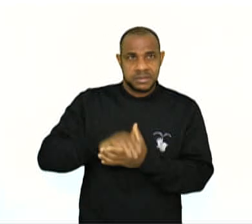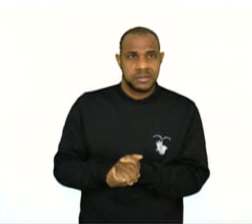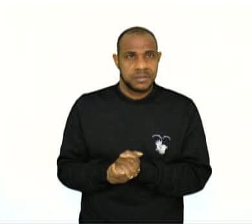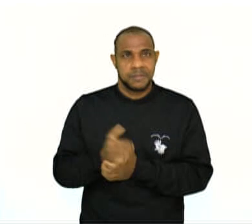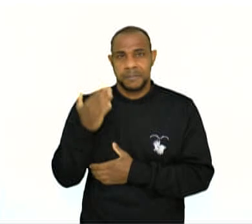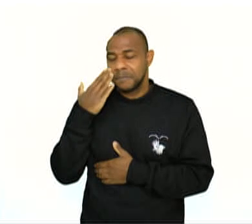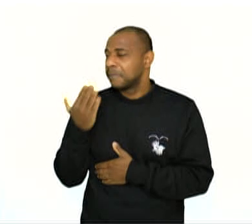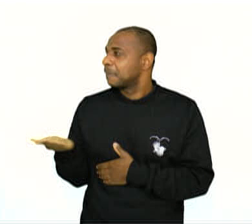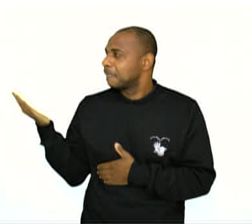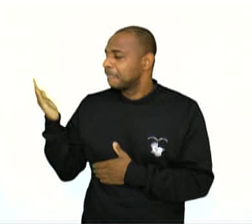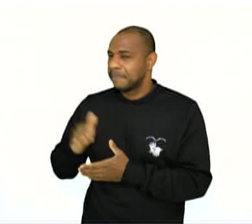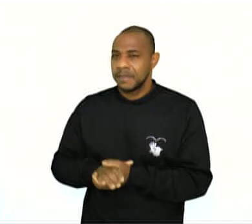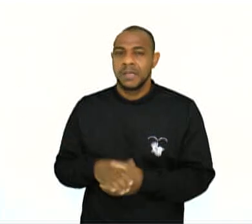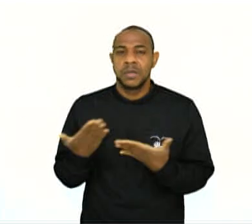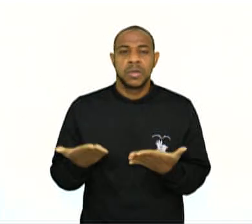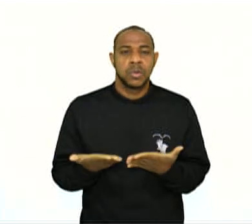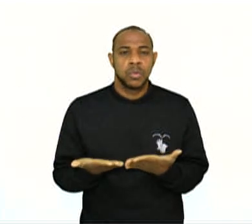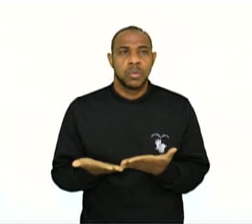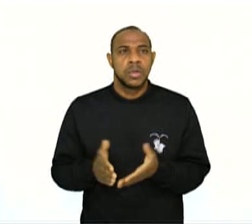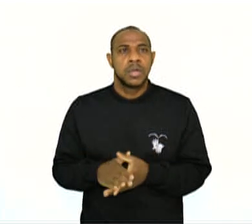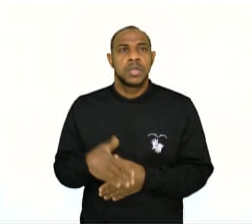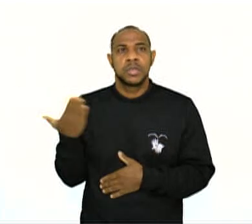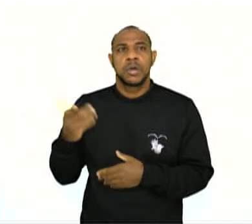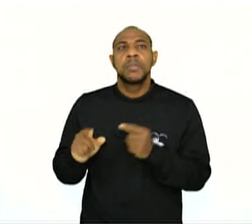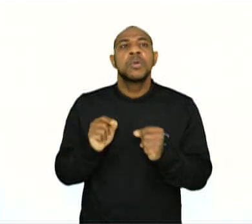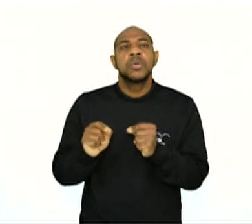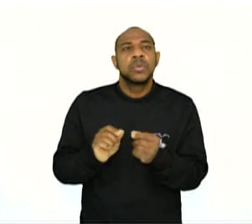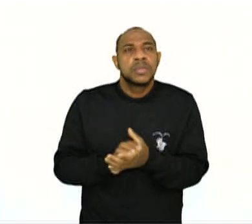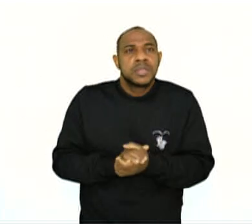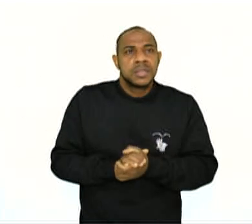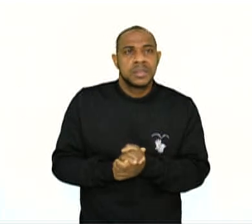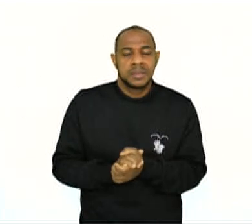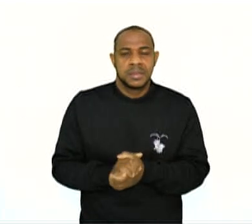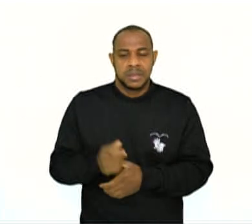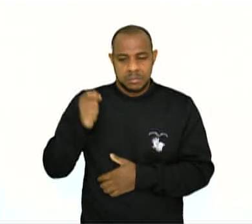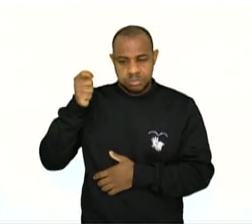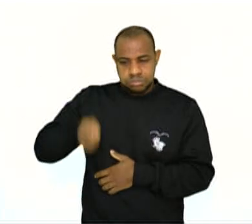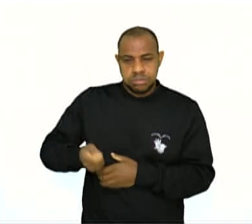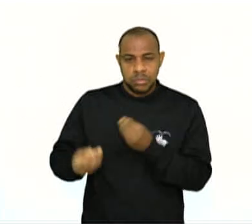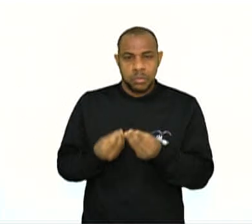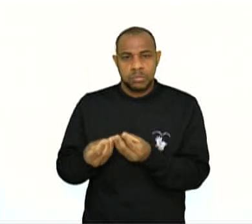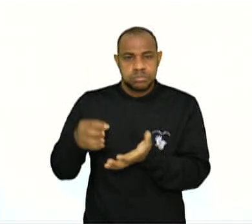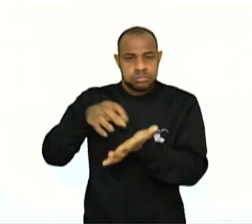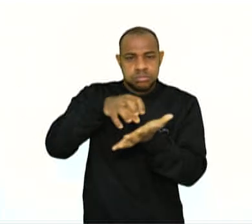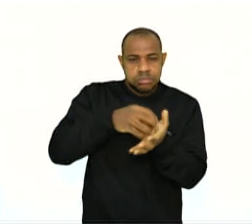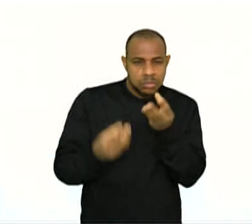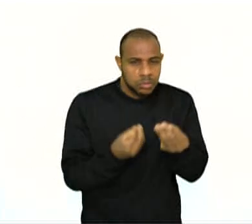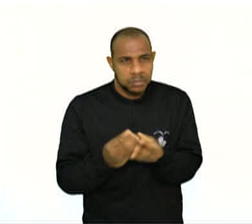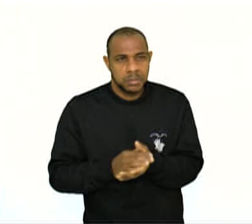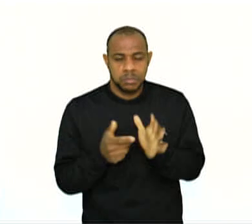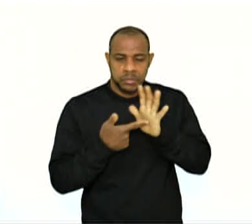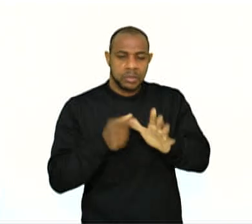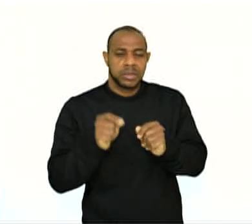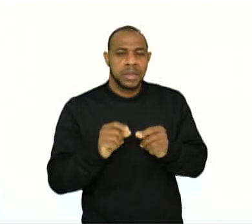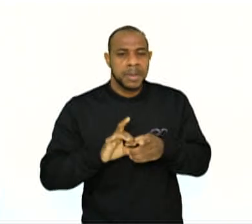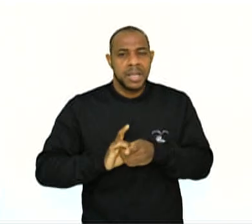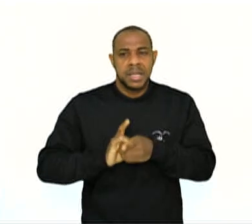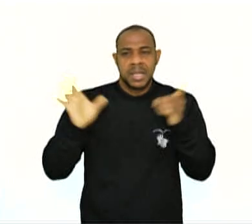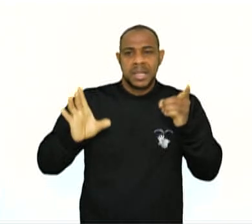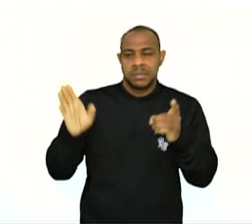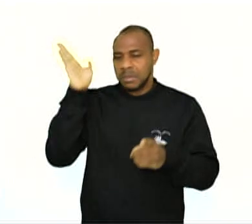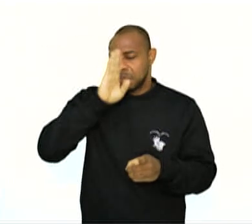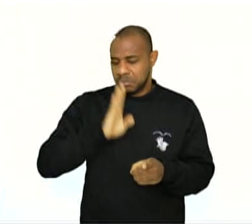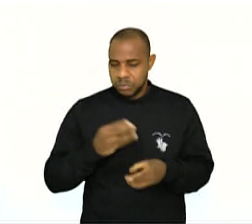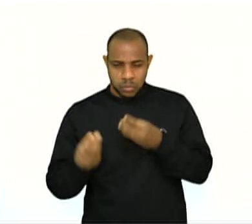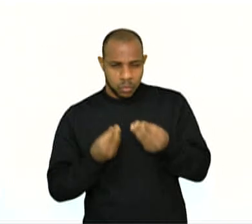a seguinte: sobre os atos institucionais é correto afirmar que a. Representaram o que houve de mais democrático na República